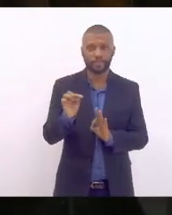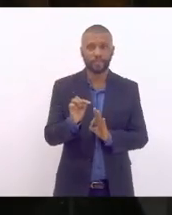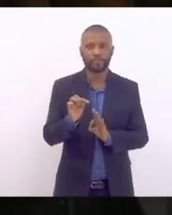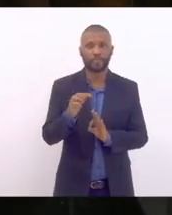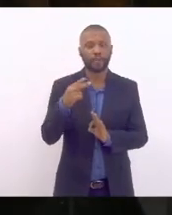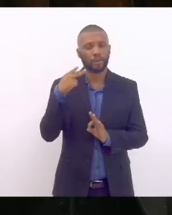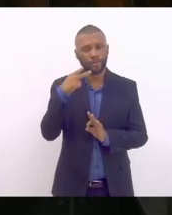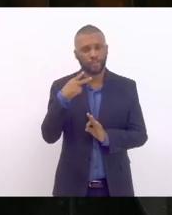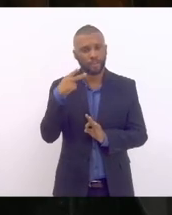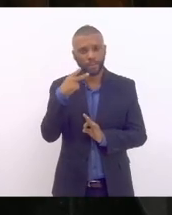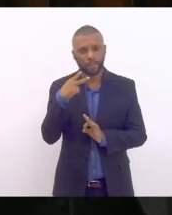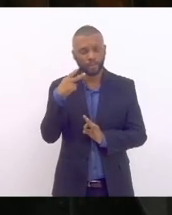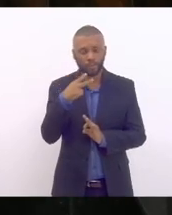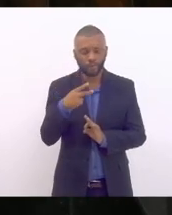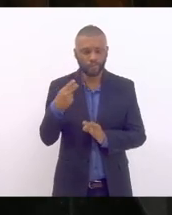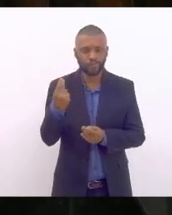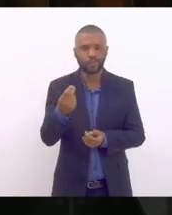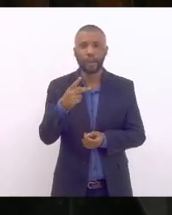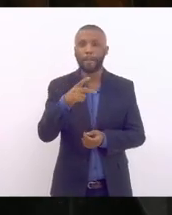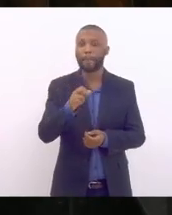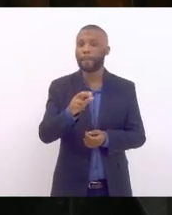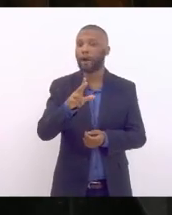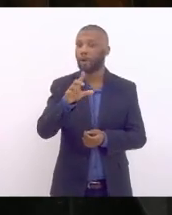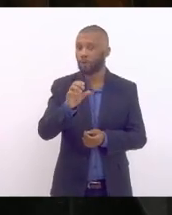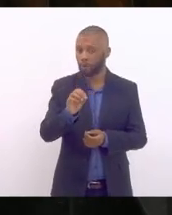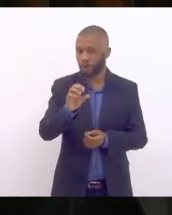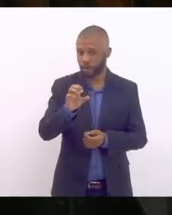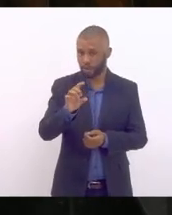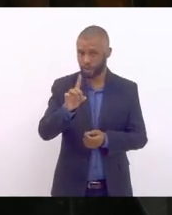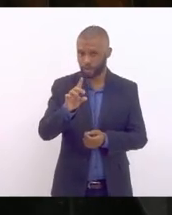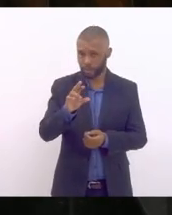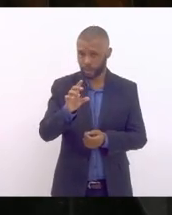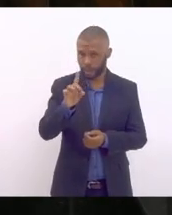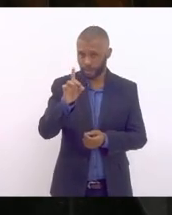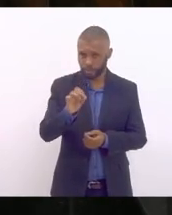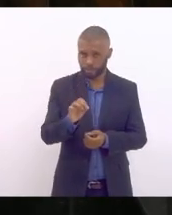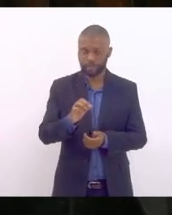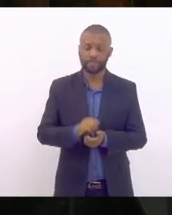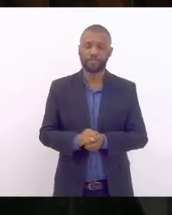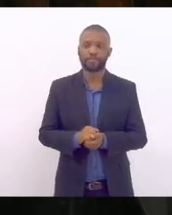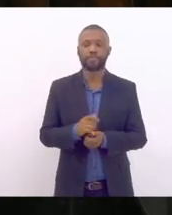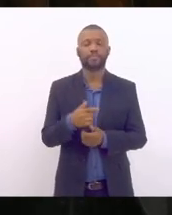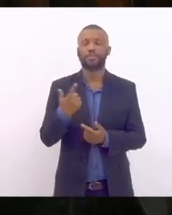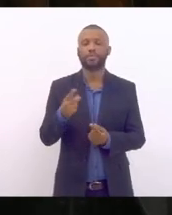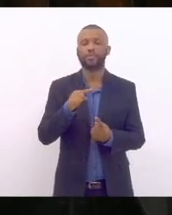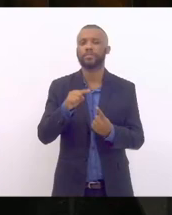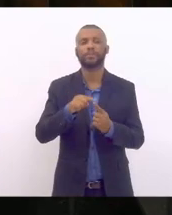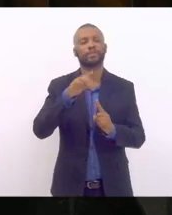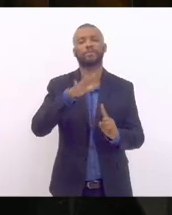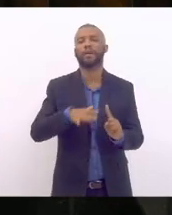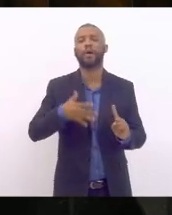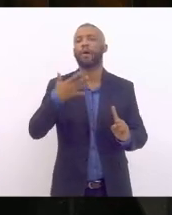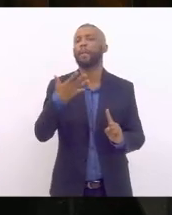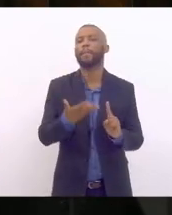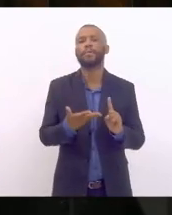e pelo vereador Paulo Eduardo Oi e ele estava homenageando